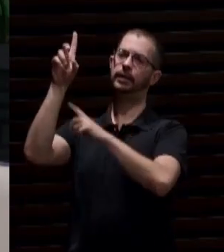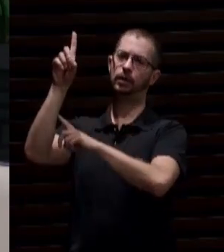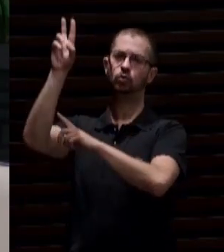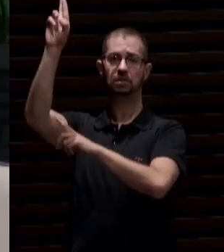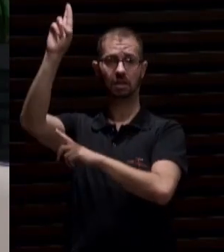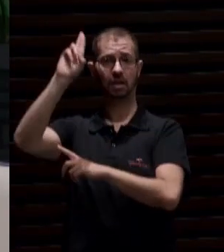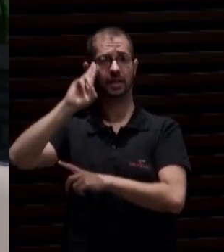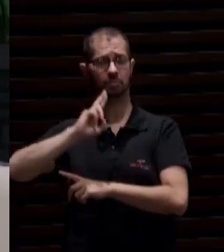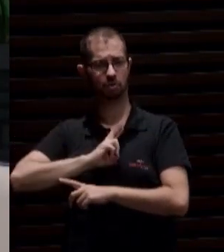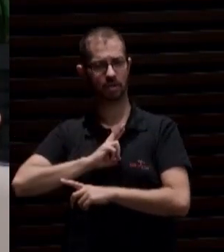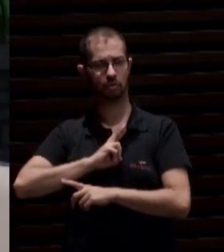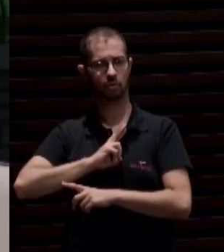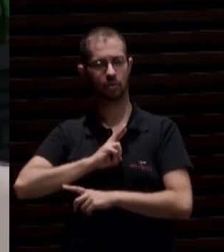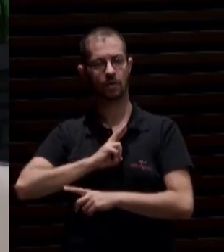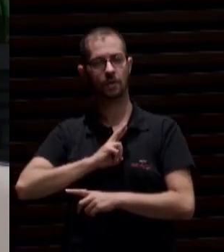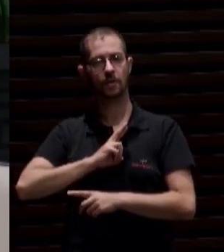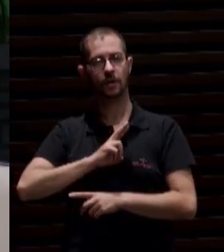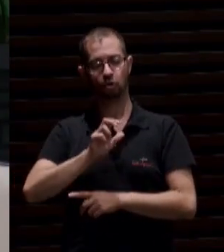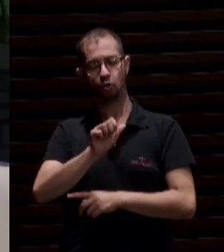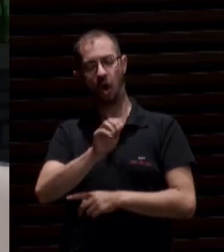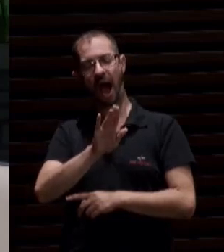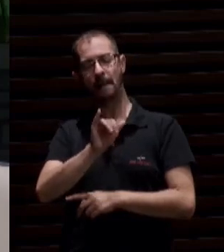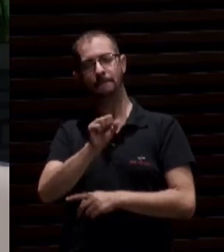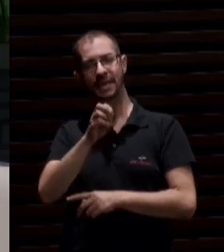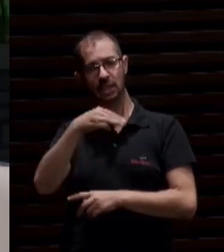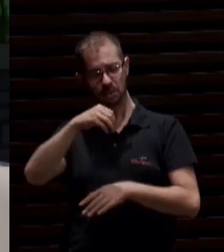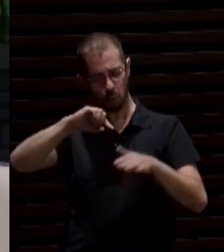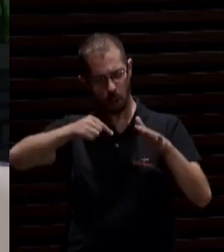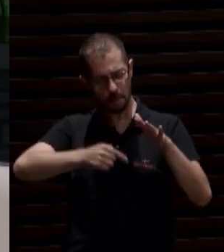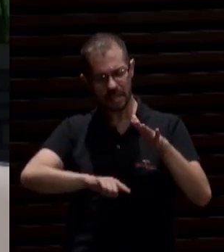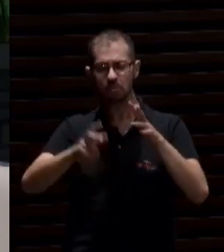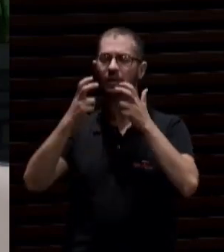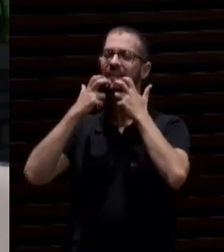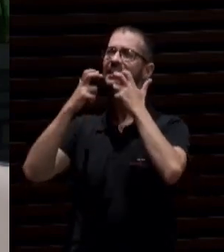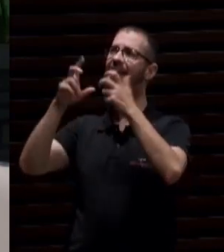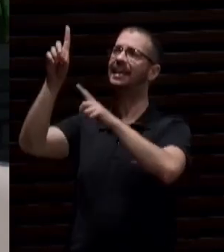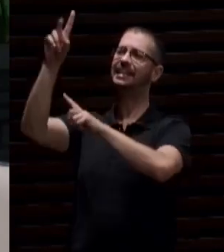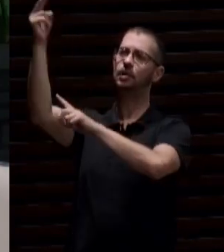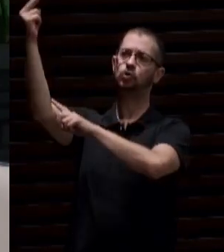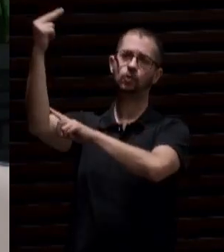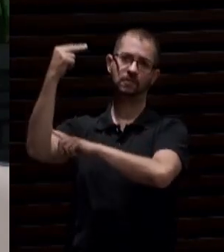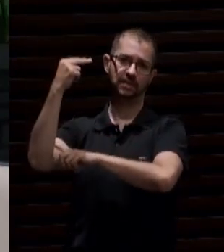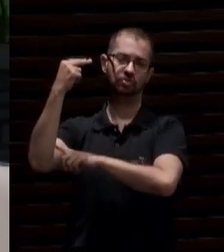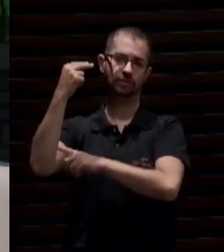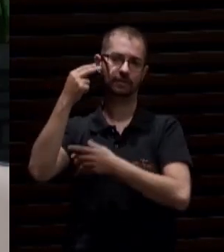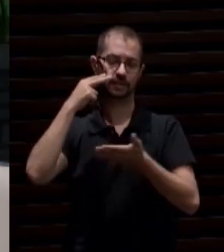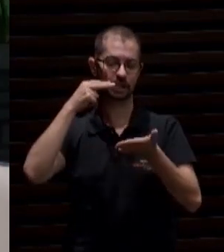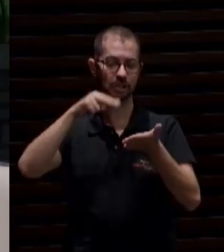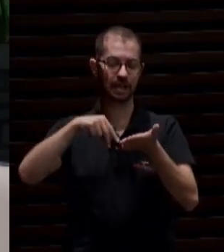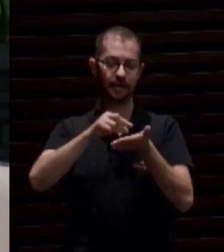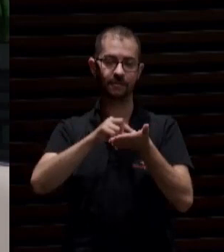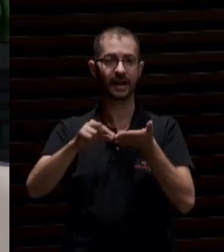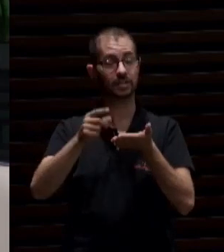respondeu. Do ventre do abismo gritei, e tu ouviste a minha voz." Quando a gente lê esses dois versos, a gente percebe que ele fala